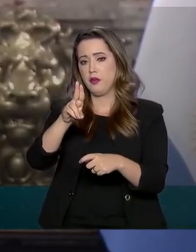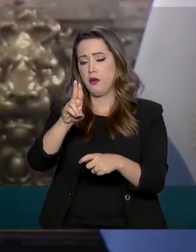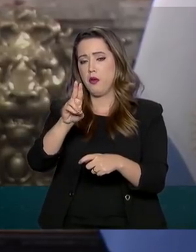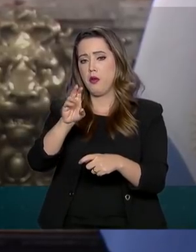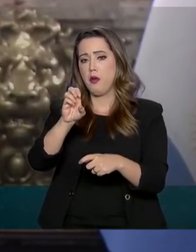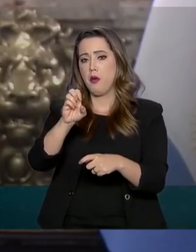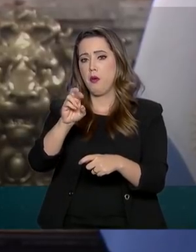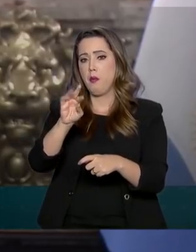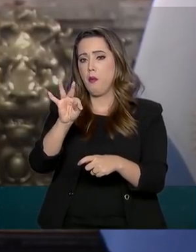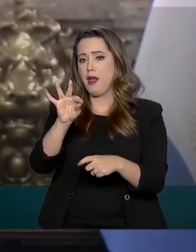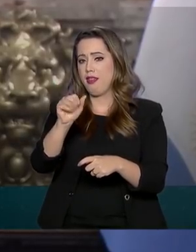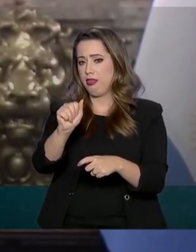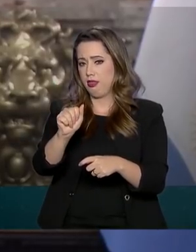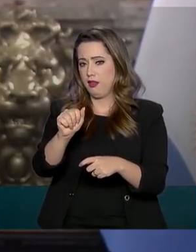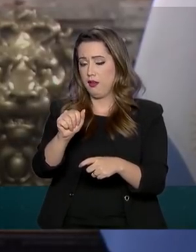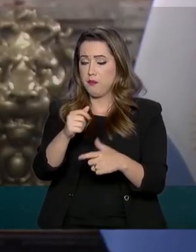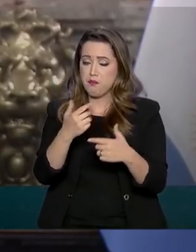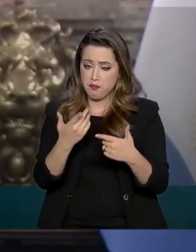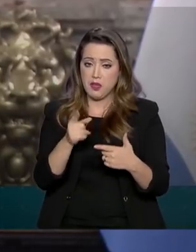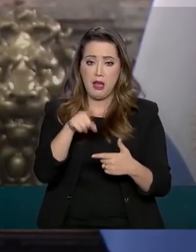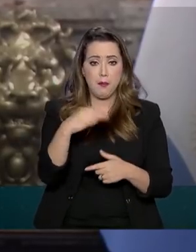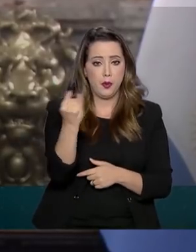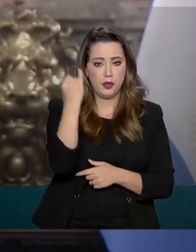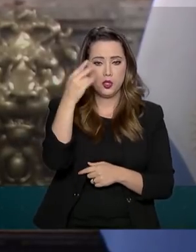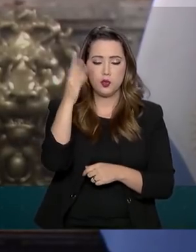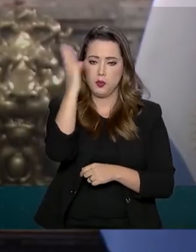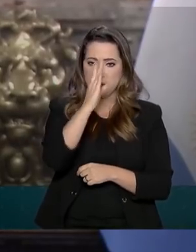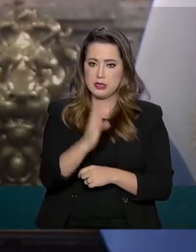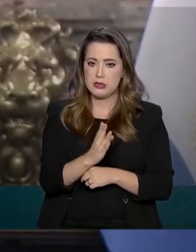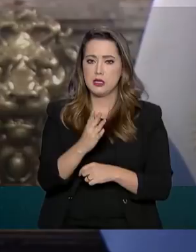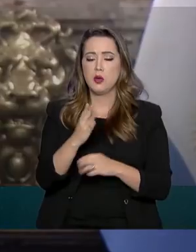domésticas, bem como industrial.